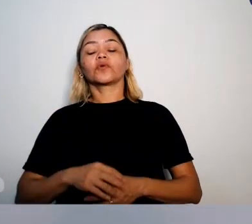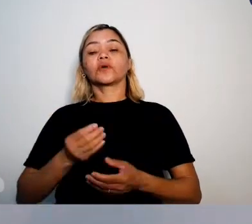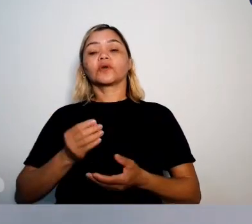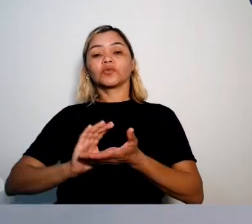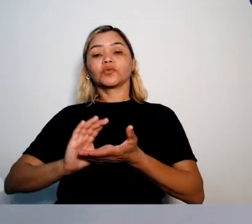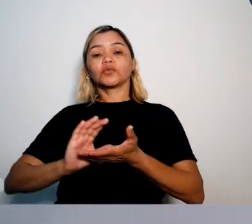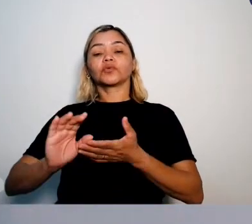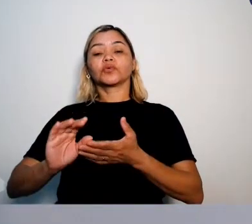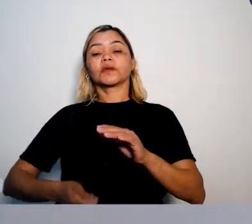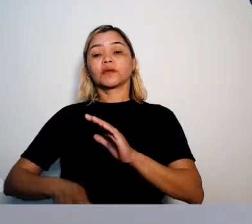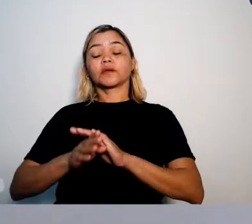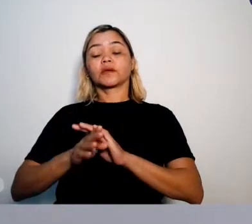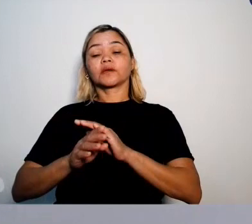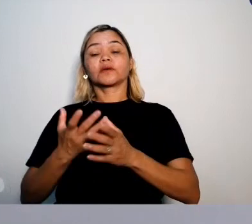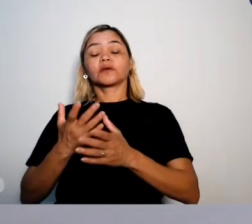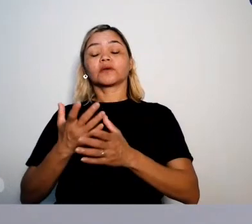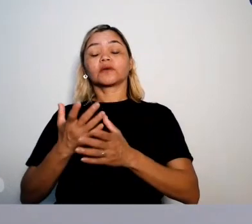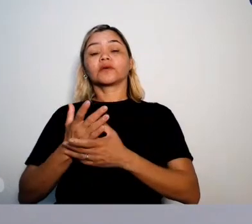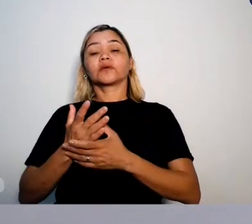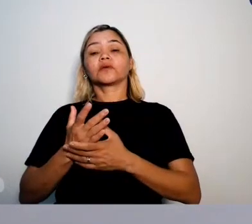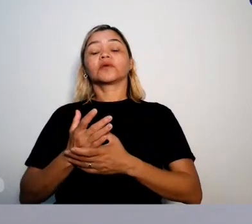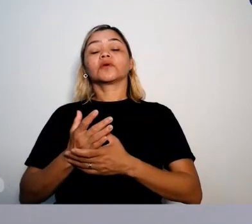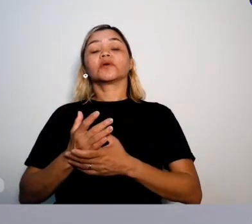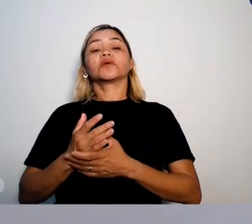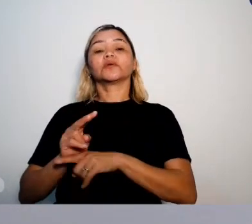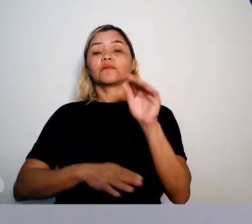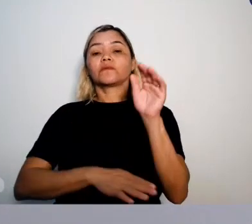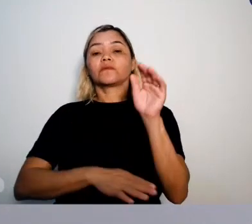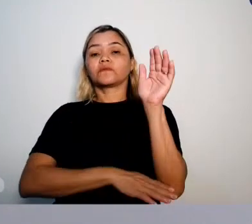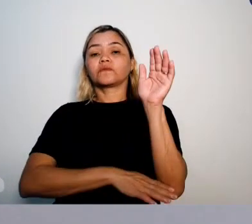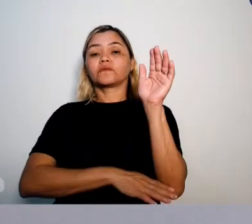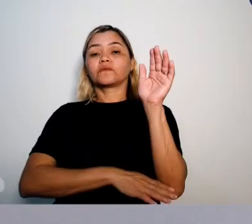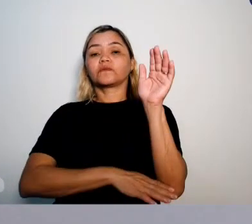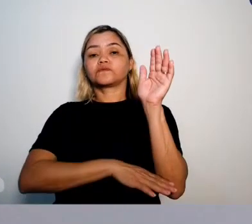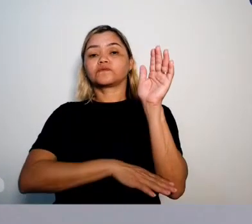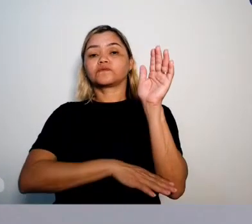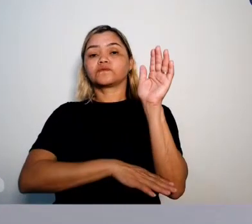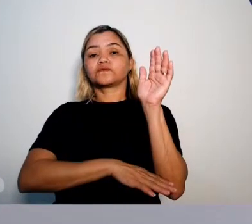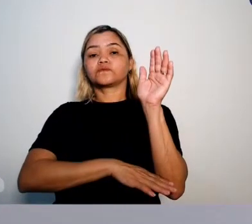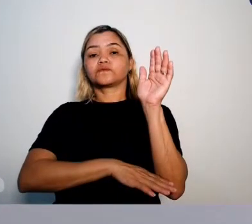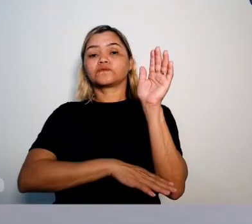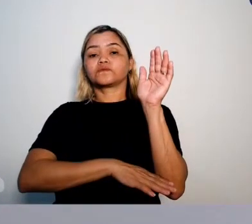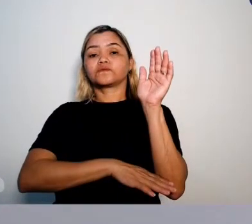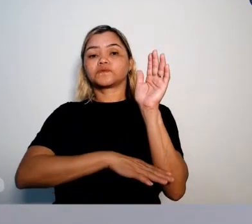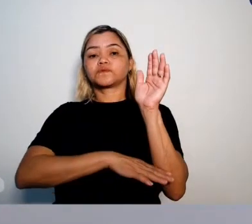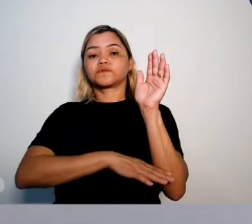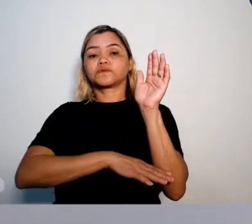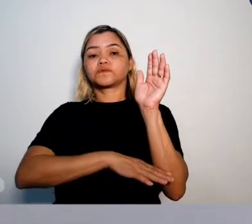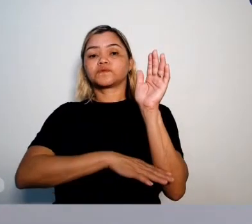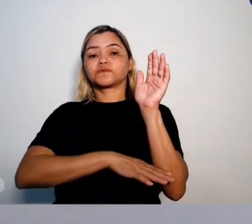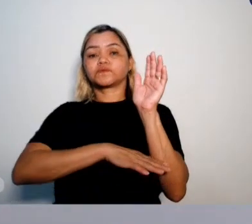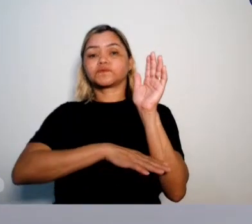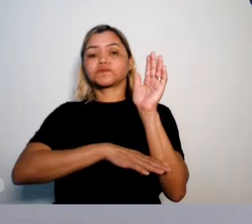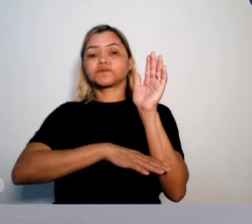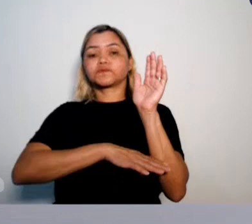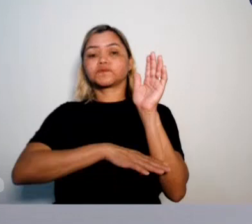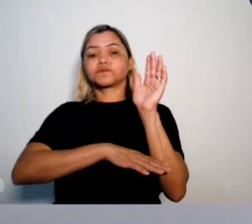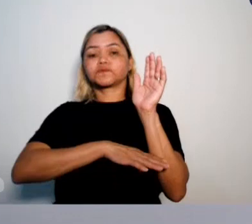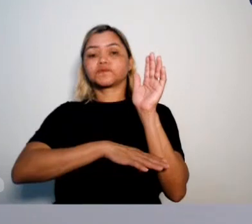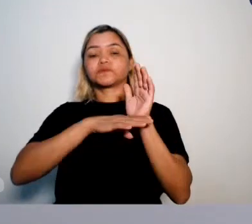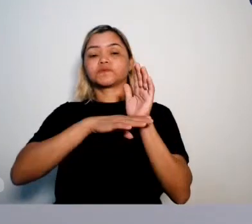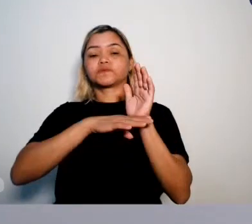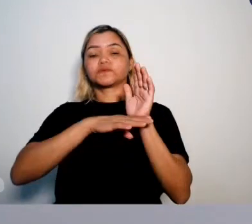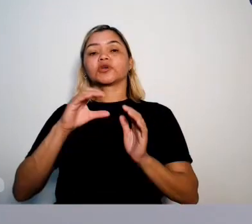de amortecimento de cheias nos córregos Lava Pés, Água Fria, Cascata, Antártica